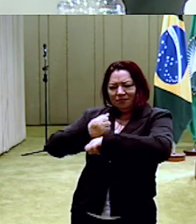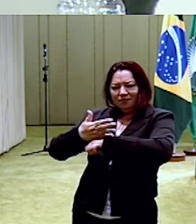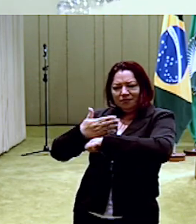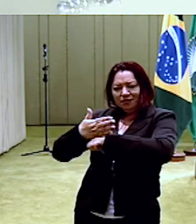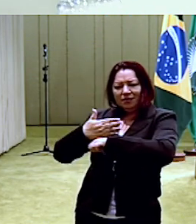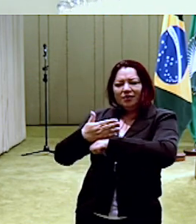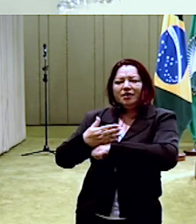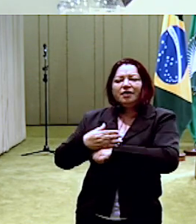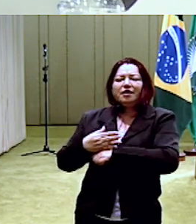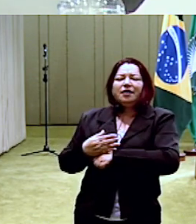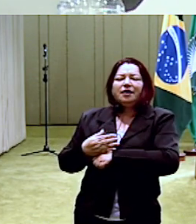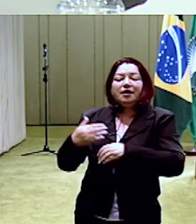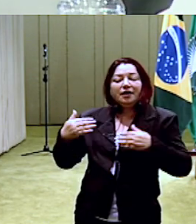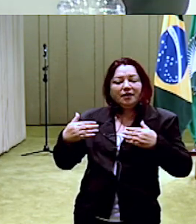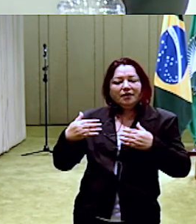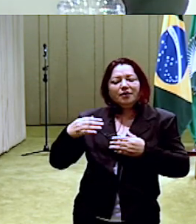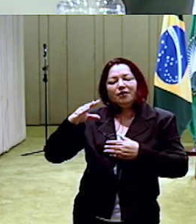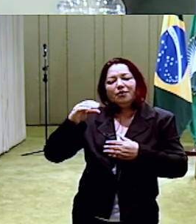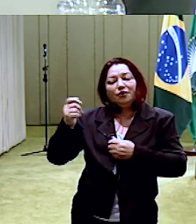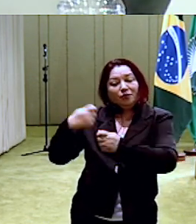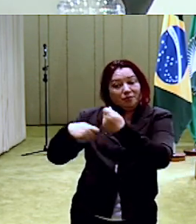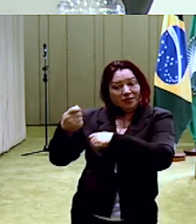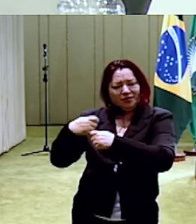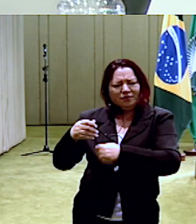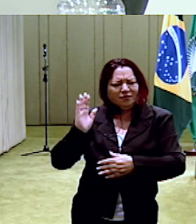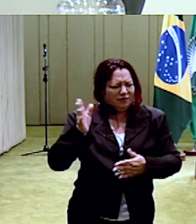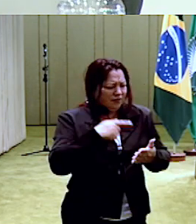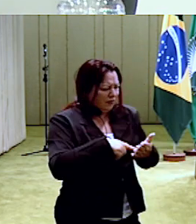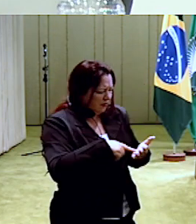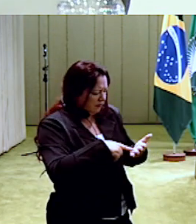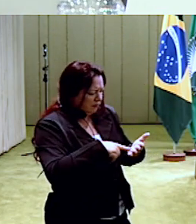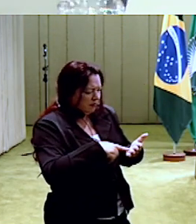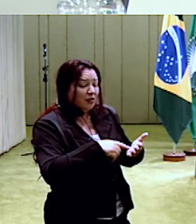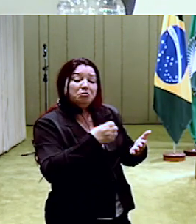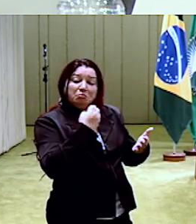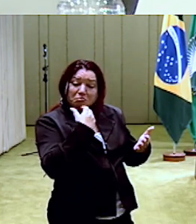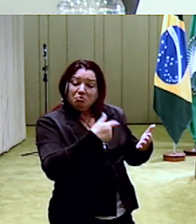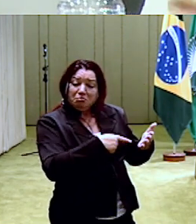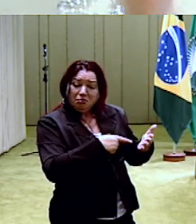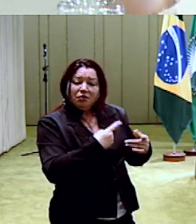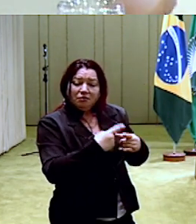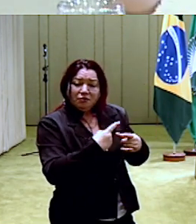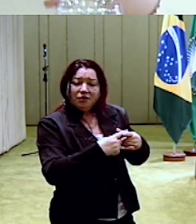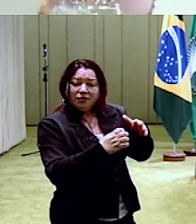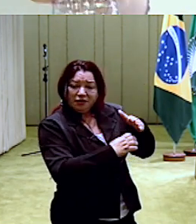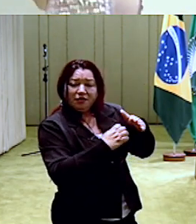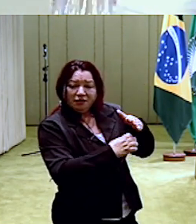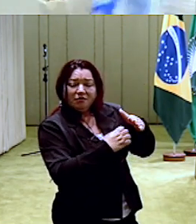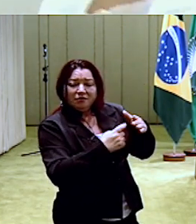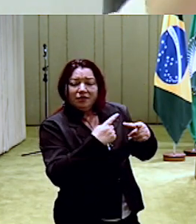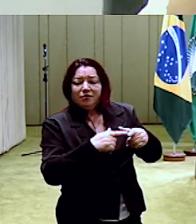Câmara de Comércio, Irã Brasil, no caso, eu já tinha como se fosse um bom antecedente dessa empresa para